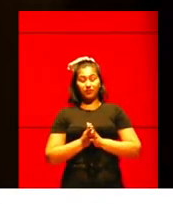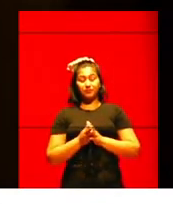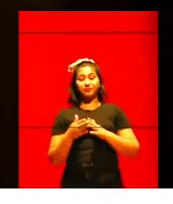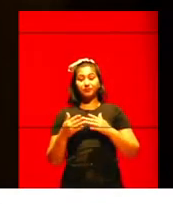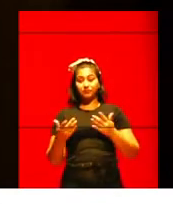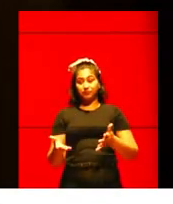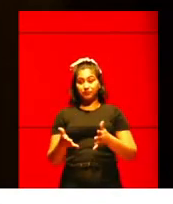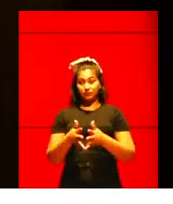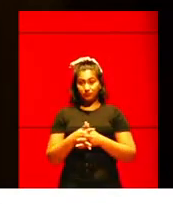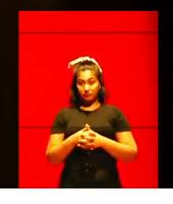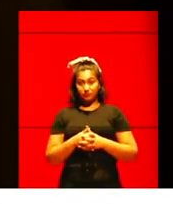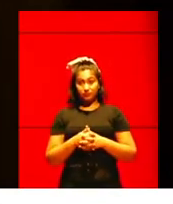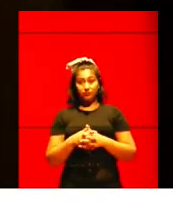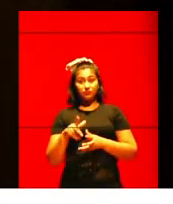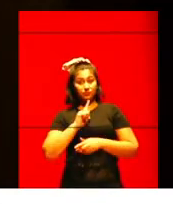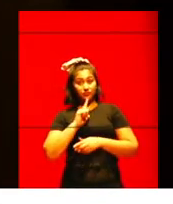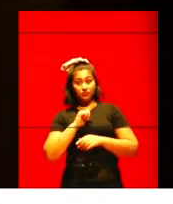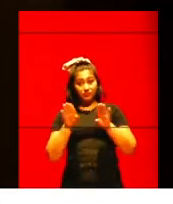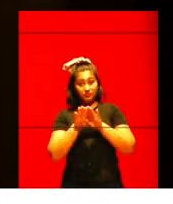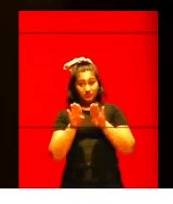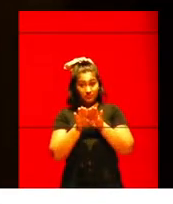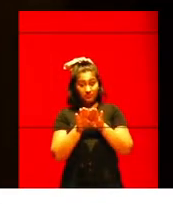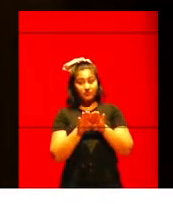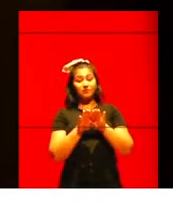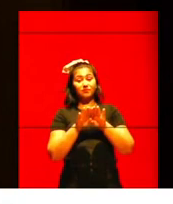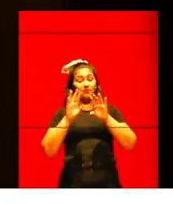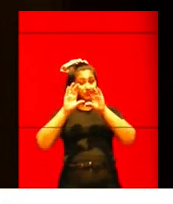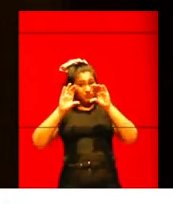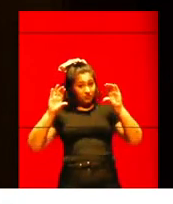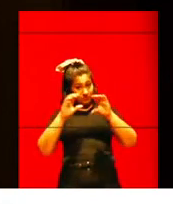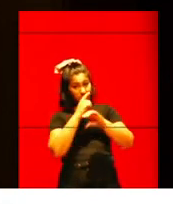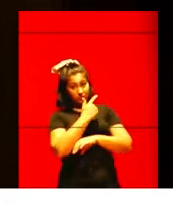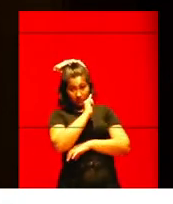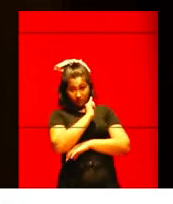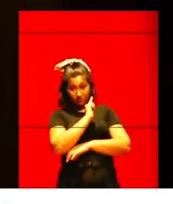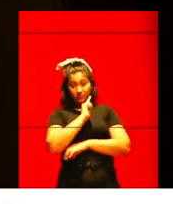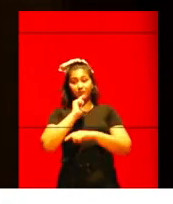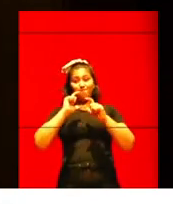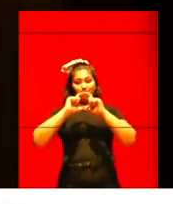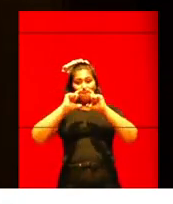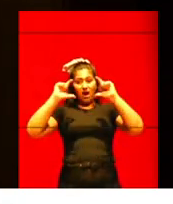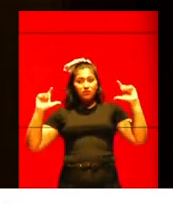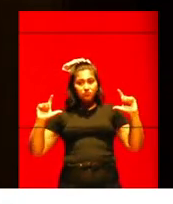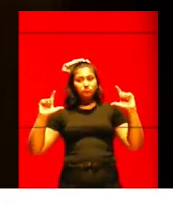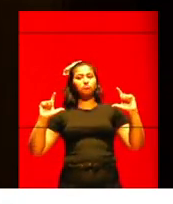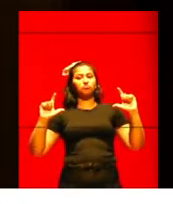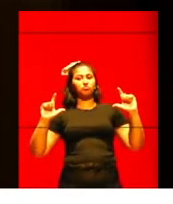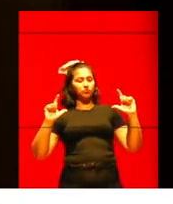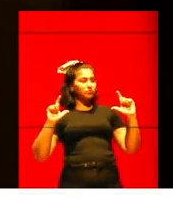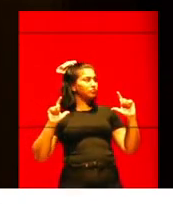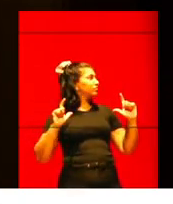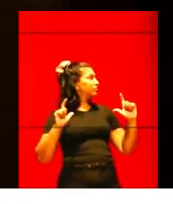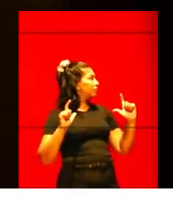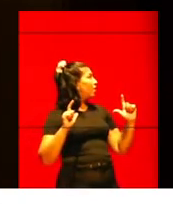Pessoal, tem essa fórmula ali, uma fórmula maior. Vocês conseguem olhar para